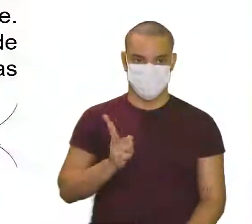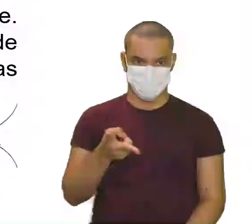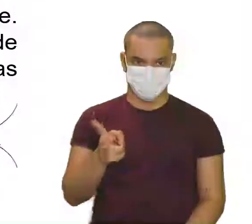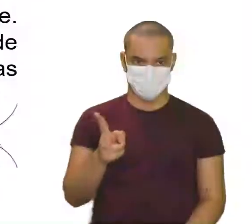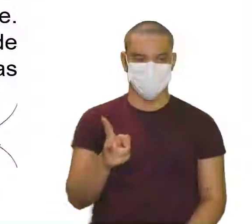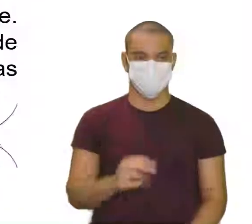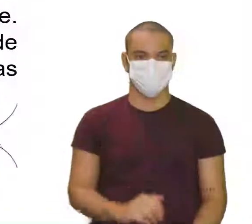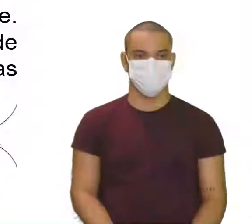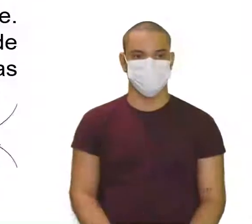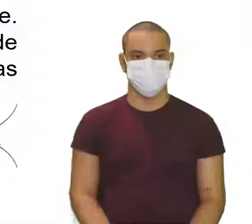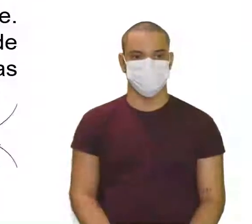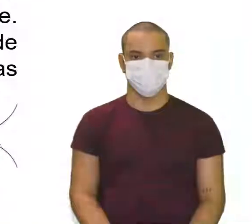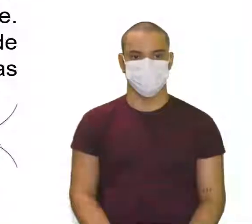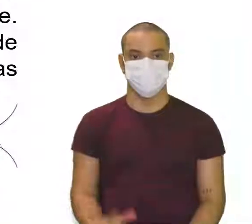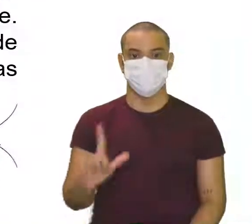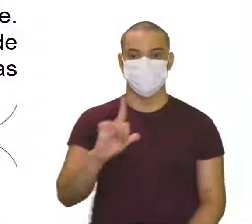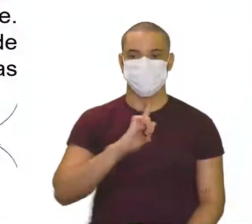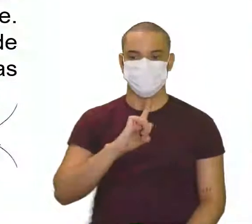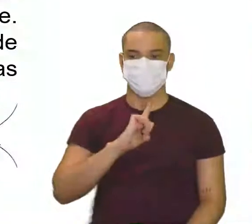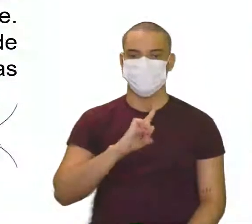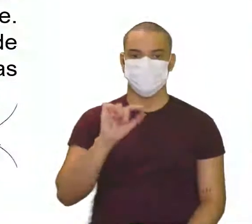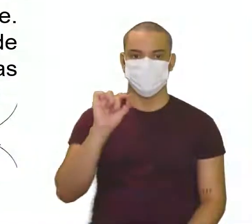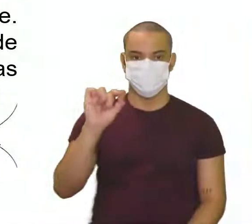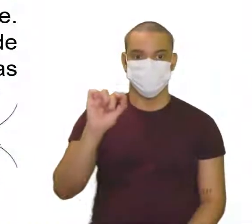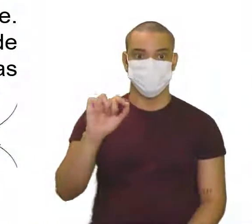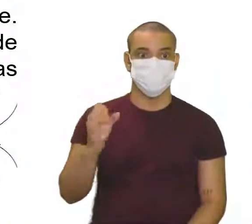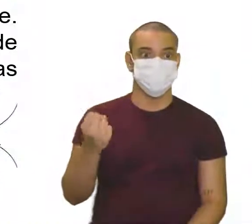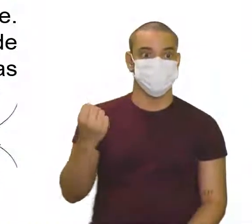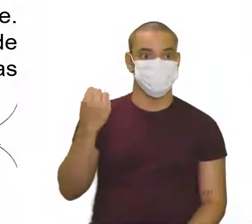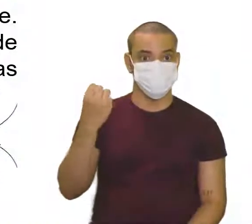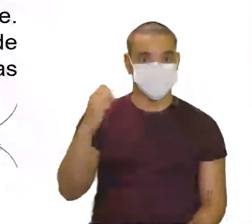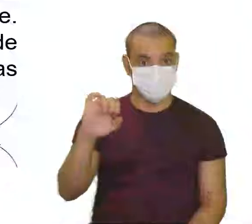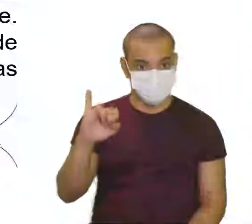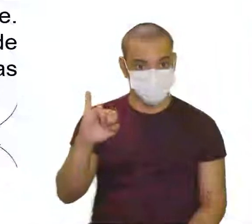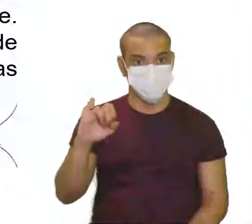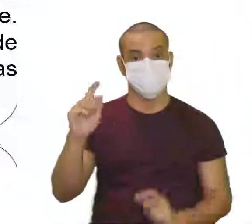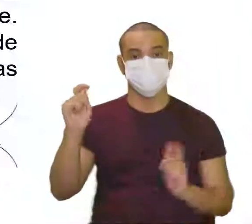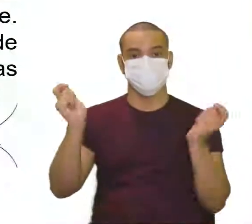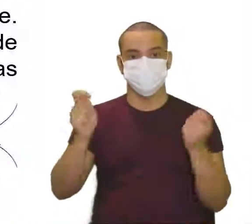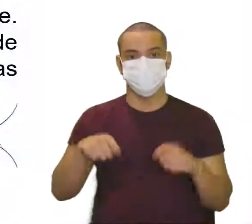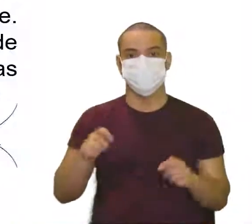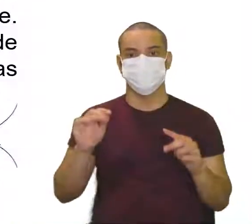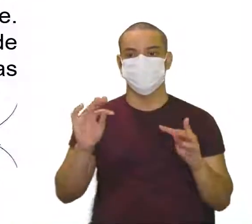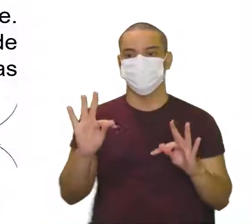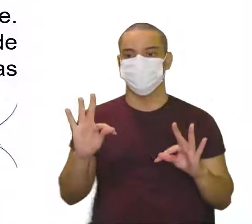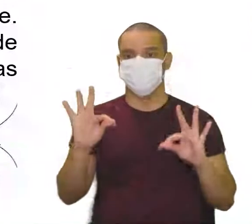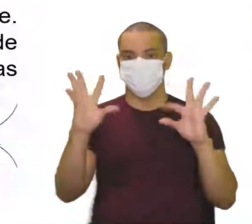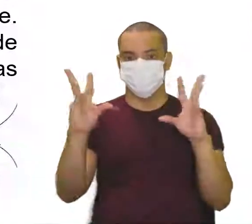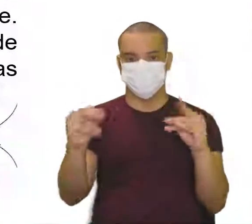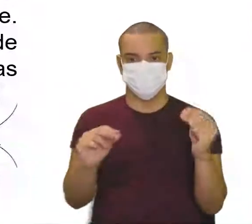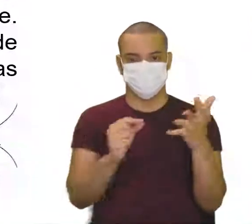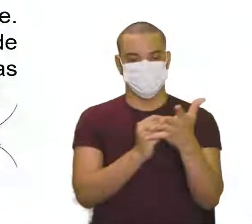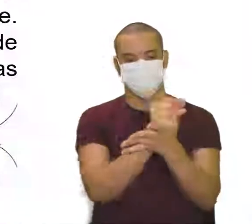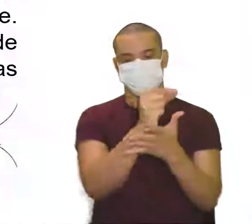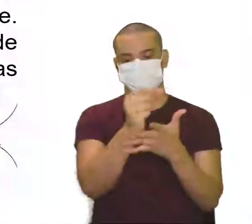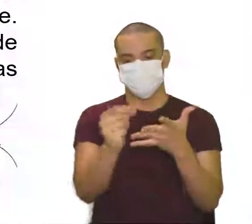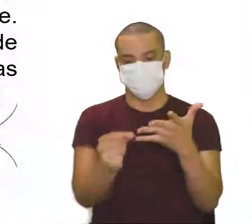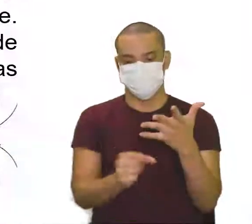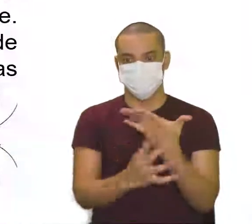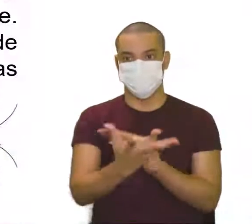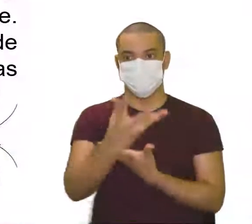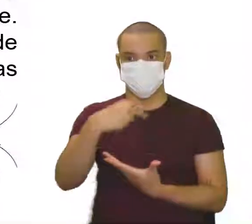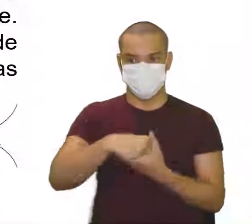aqui, nós temos o seguinte: se pudermos traçar todos os pontos onde há um vetor